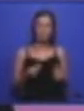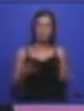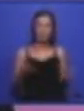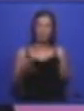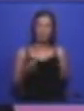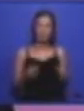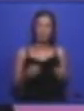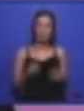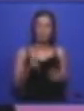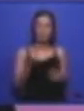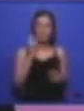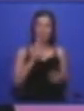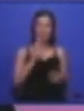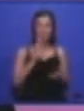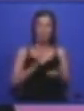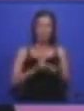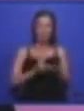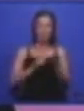de entregar uma verba